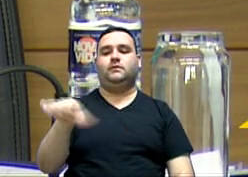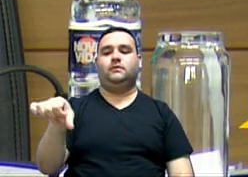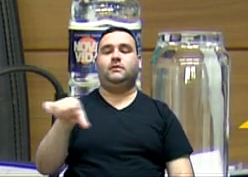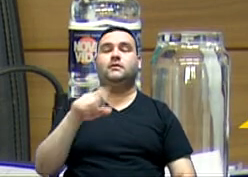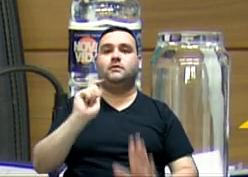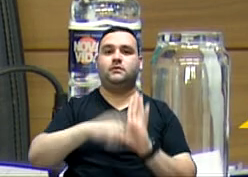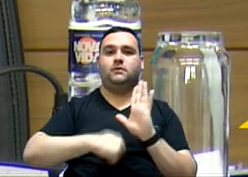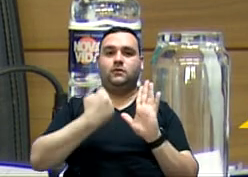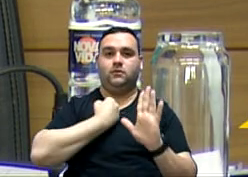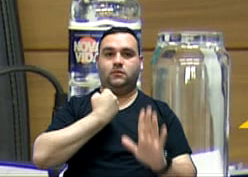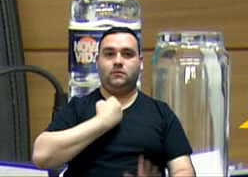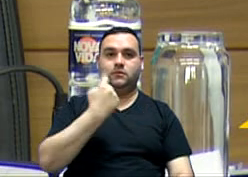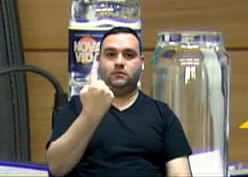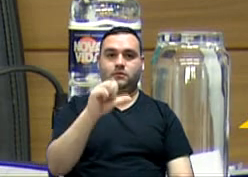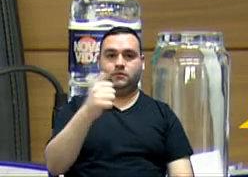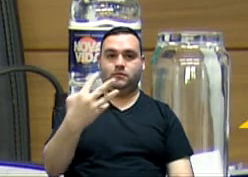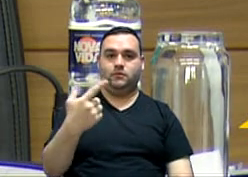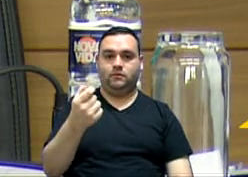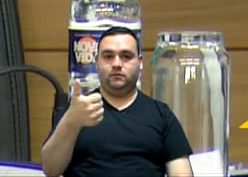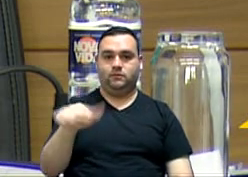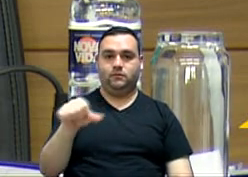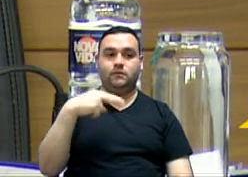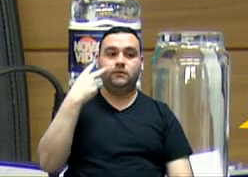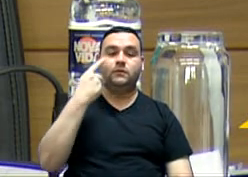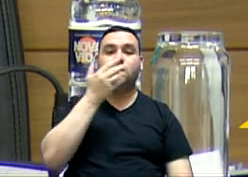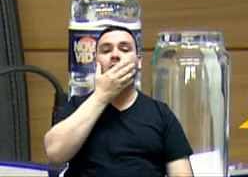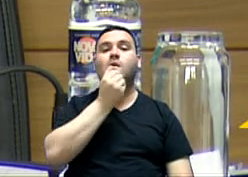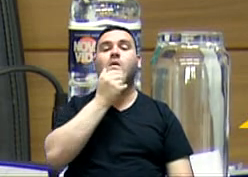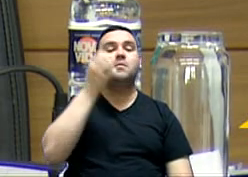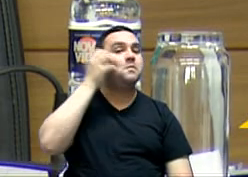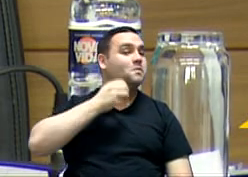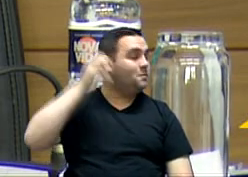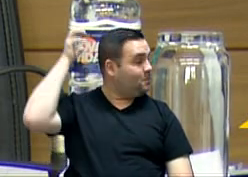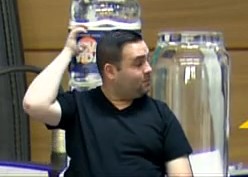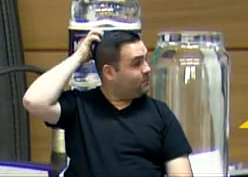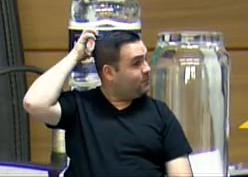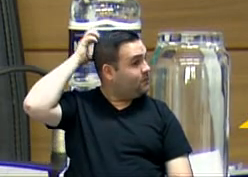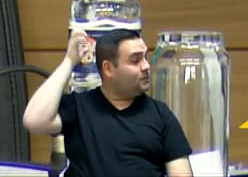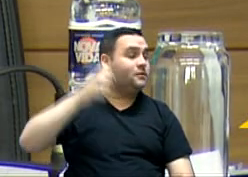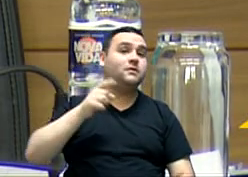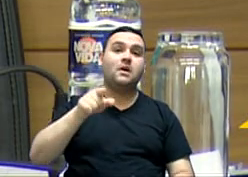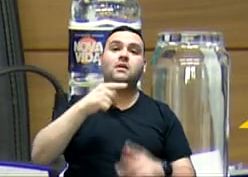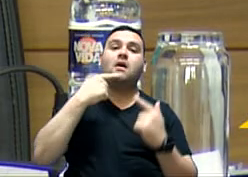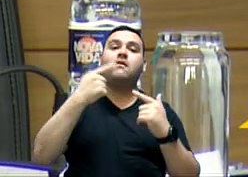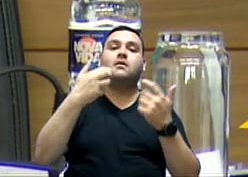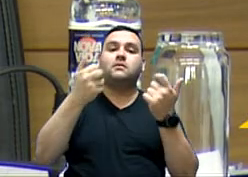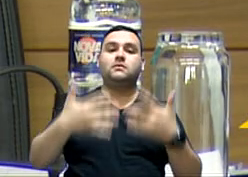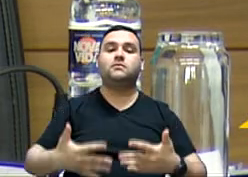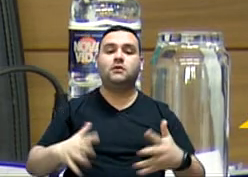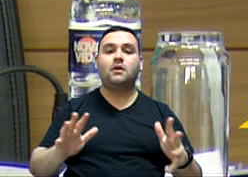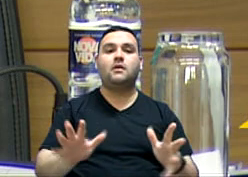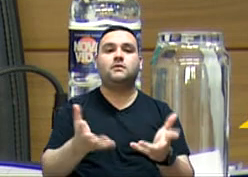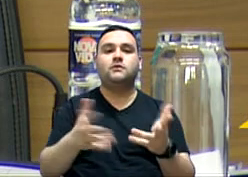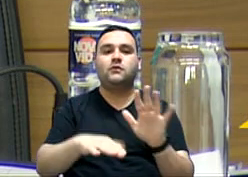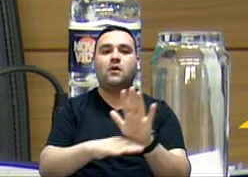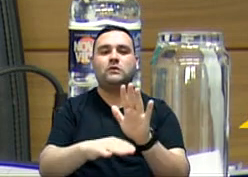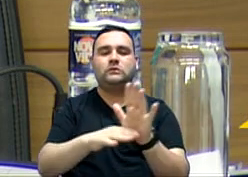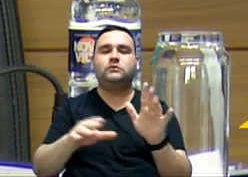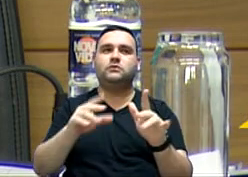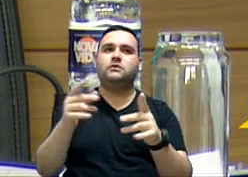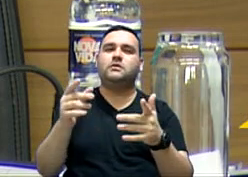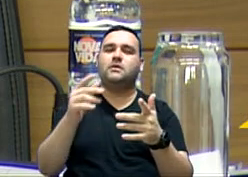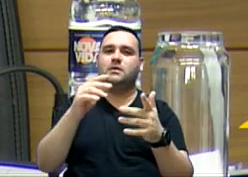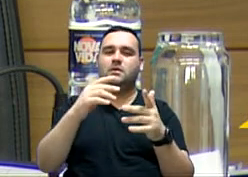32-2019, autógrafo número 194-2019, da autoria do vereador Péricles Regis Mendonça de Lima, que dispõe sobre incentivos e benefícios